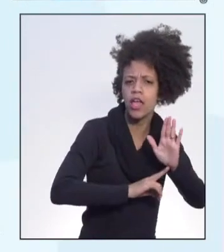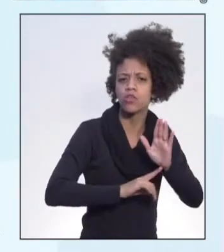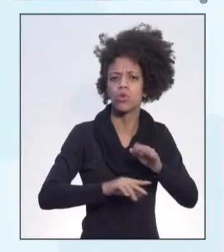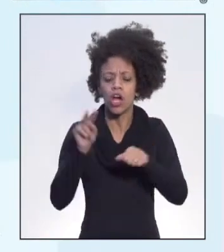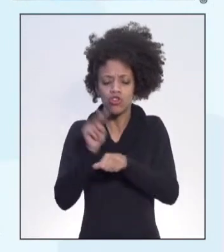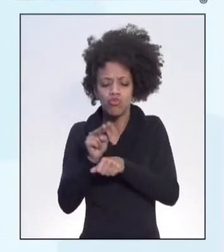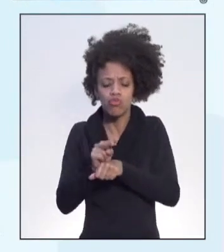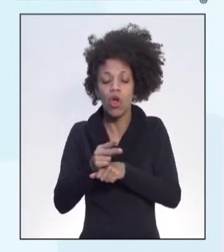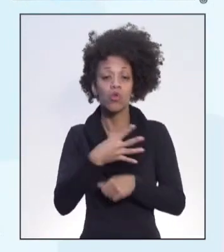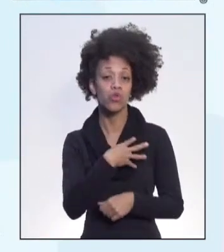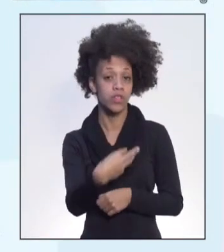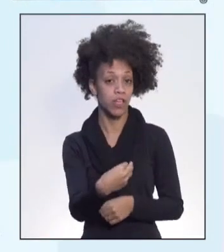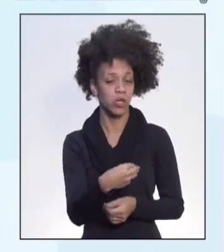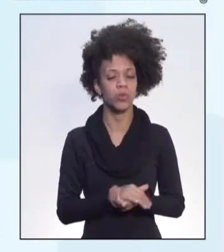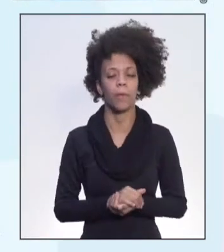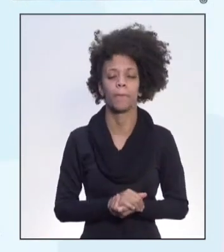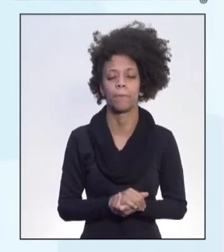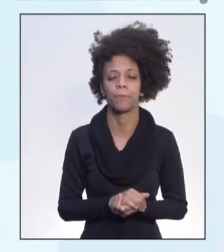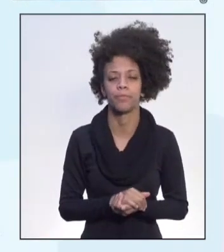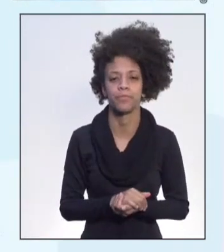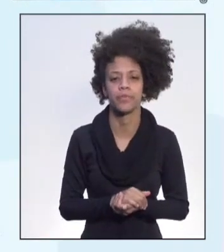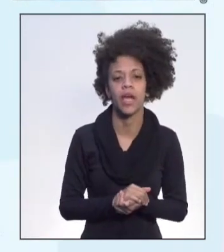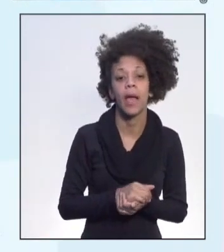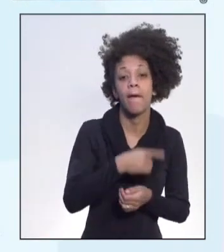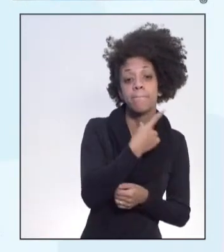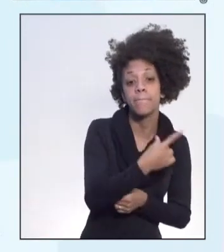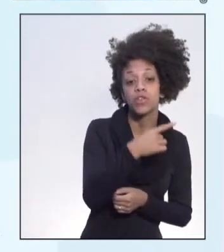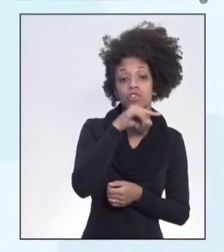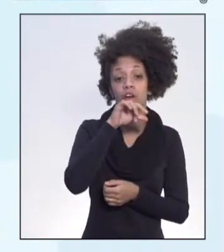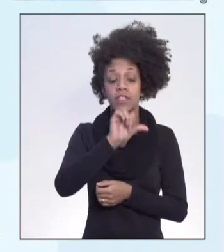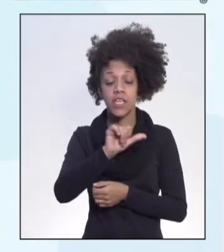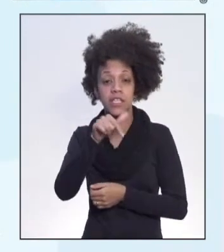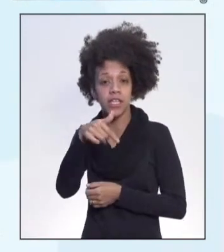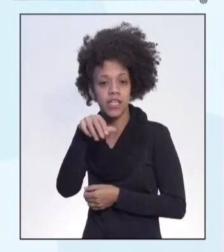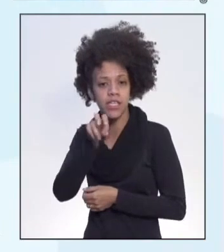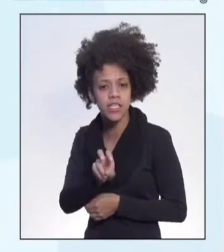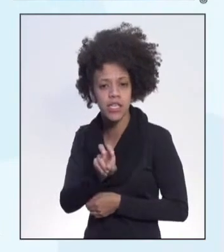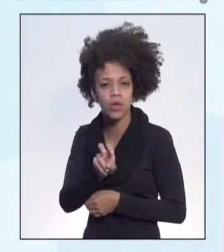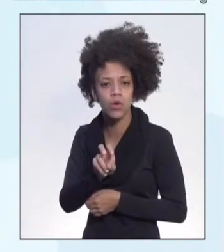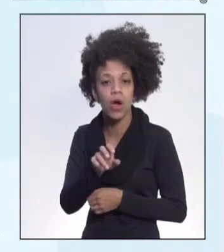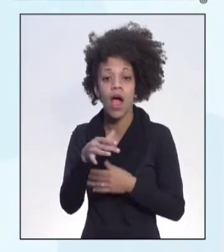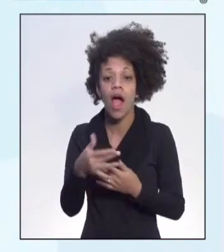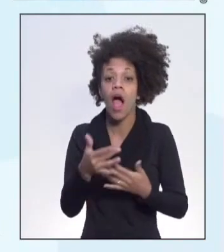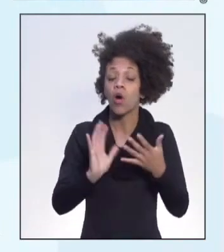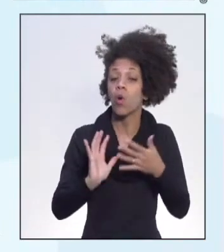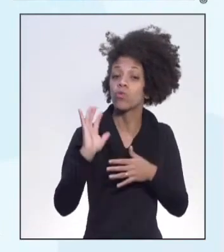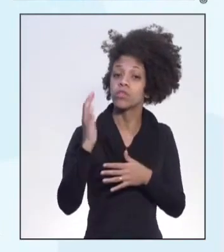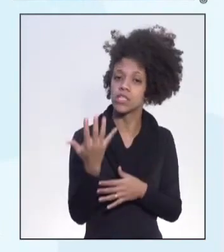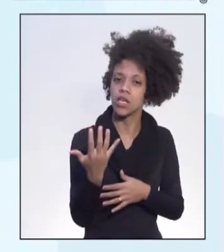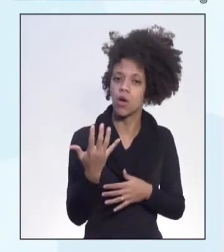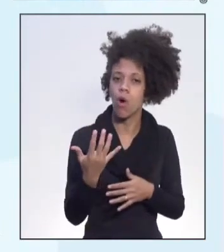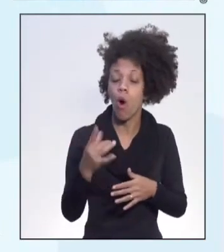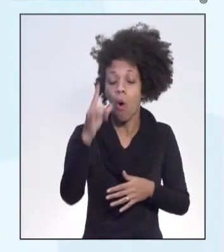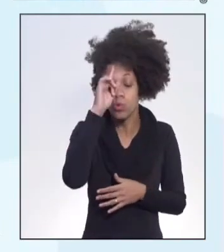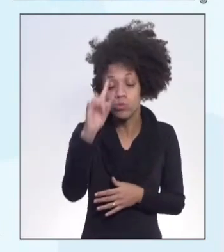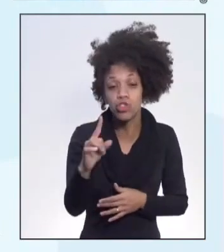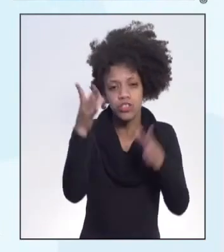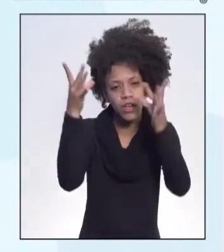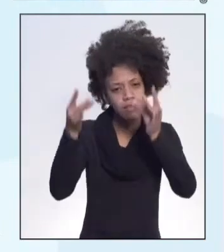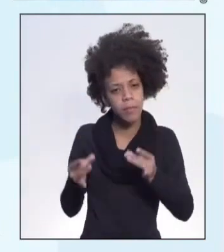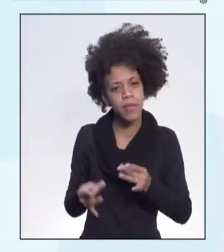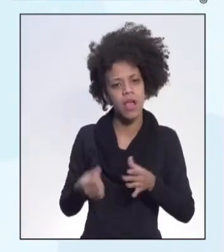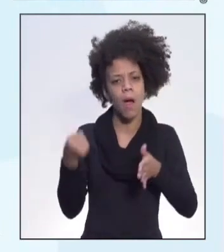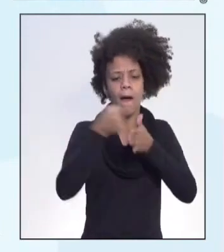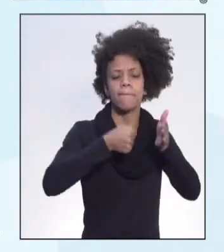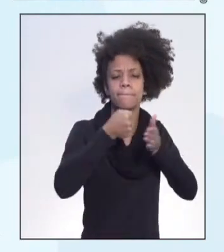seus filhos. Em 1975, foi considerado a década da luta pelos